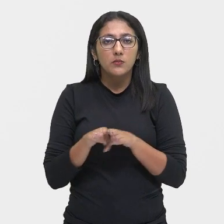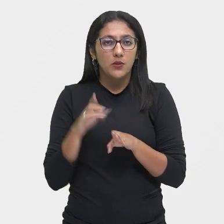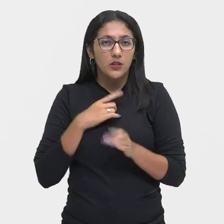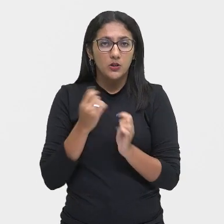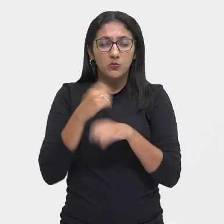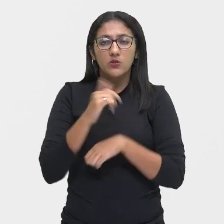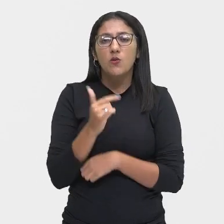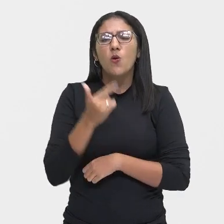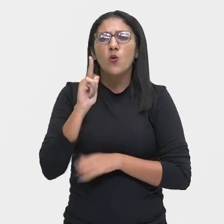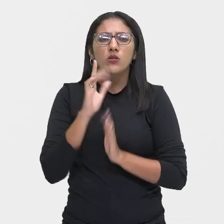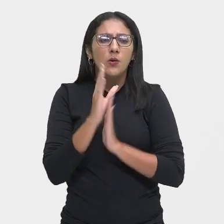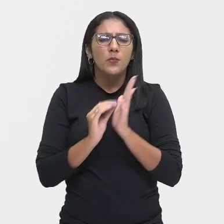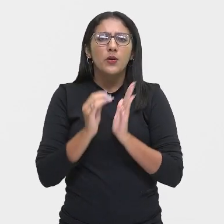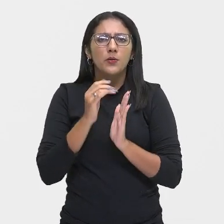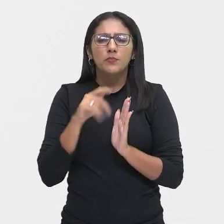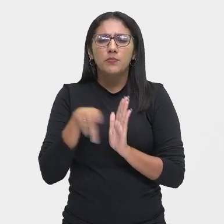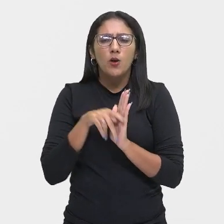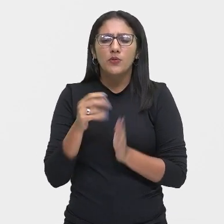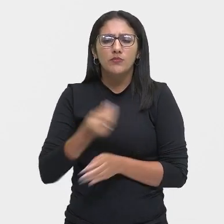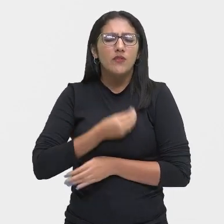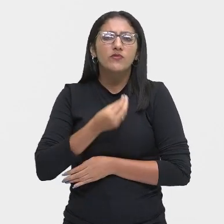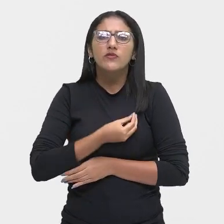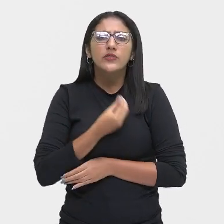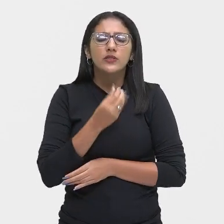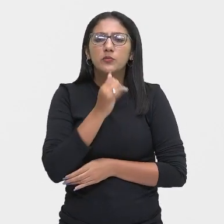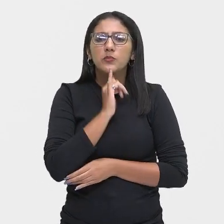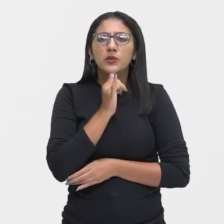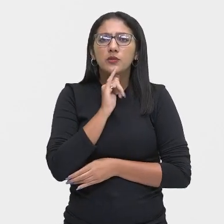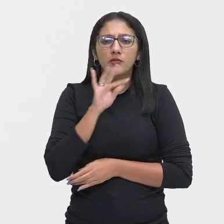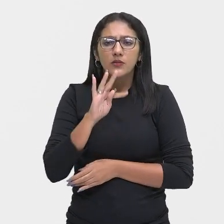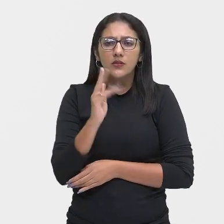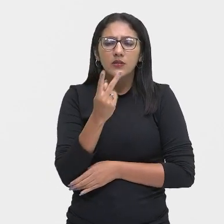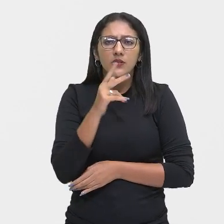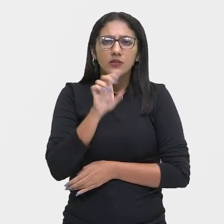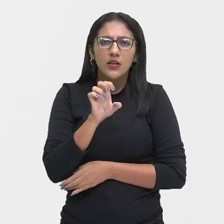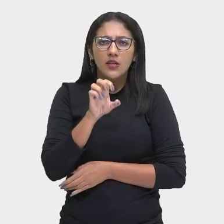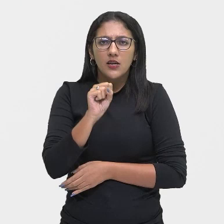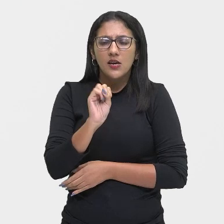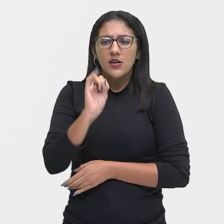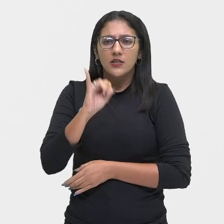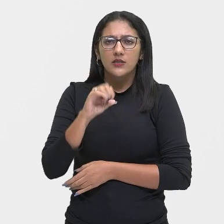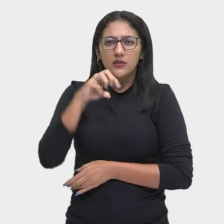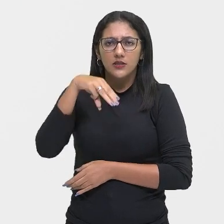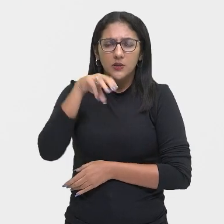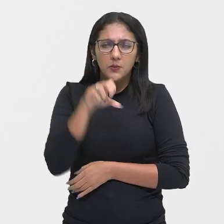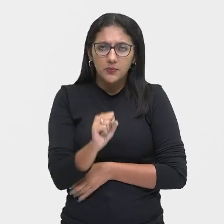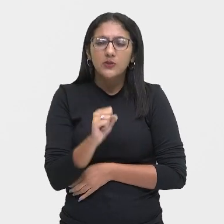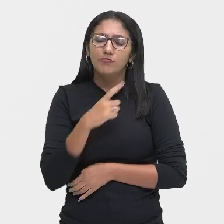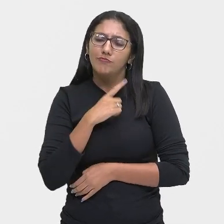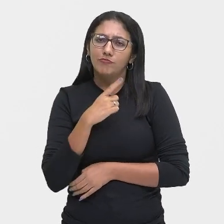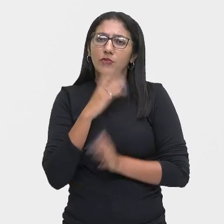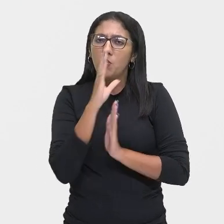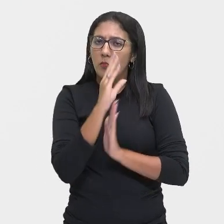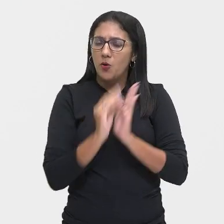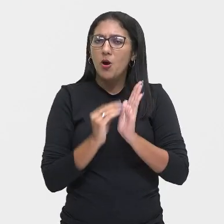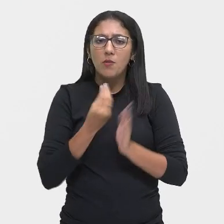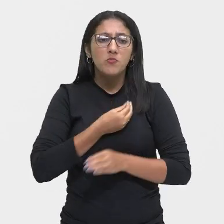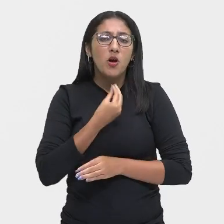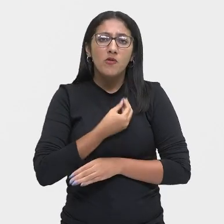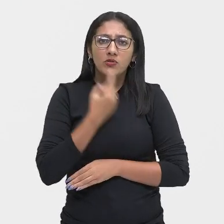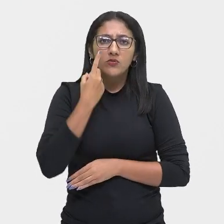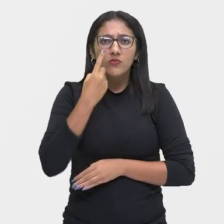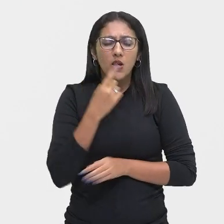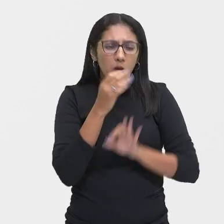que simulam a vida, né, real. Por exemplo, The Sims é um deles, ele simula a vida real. Você pode ali viver